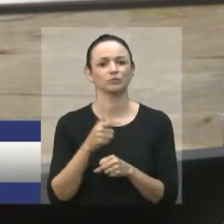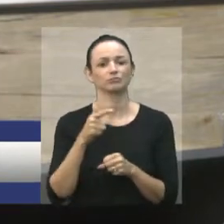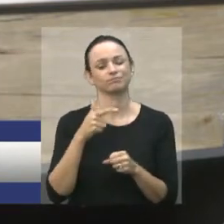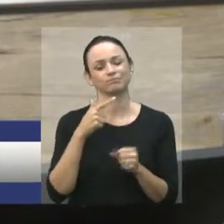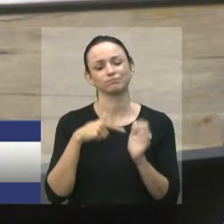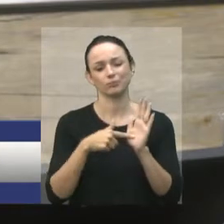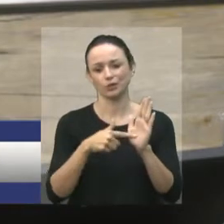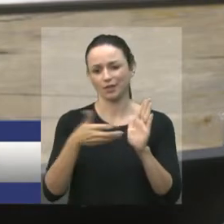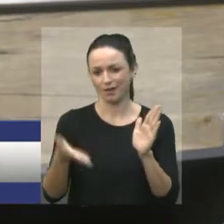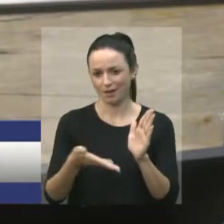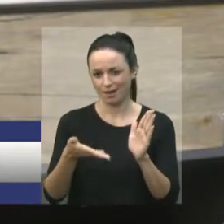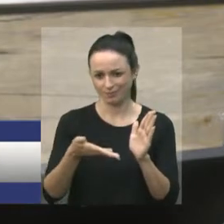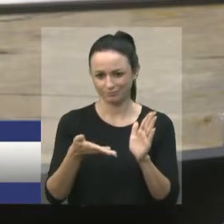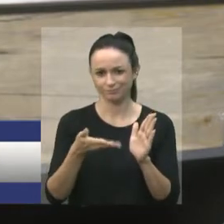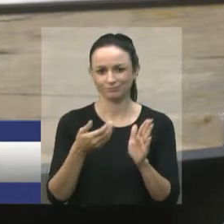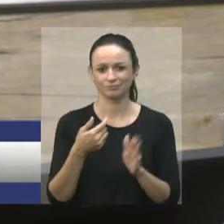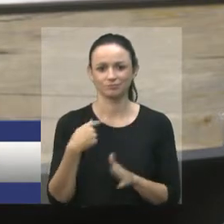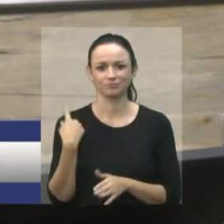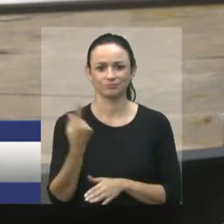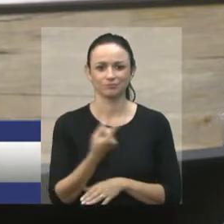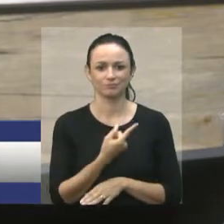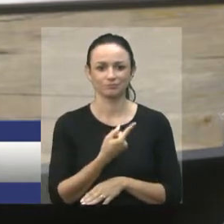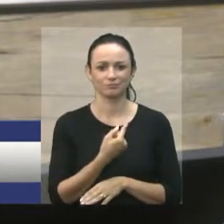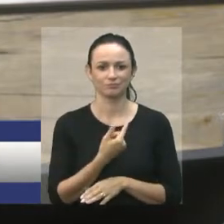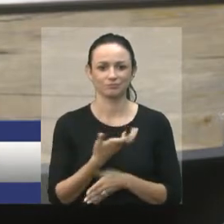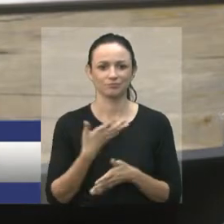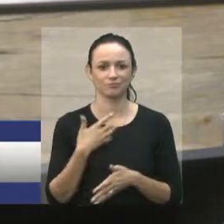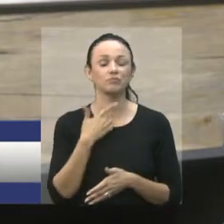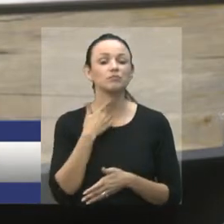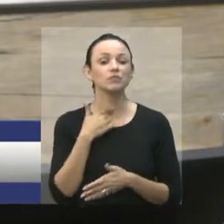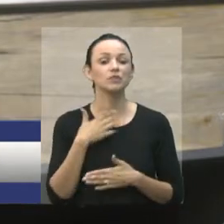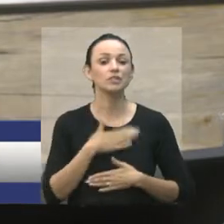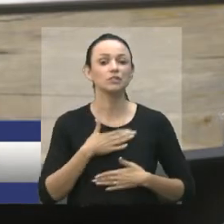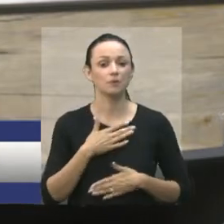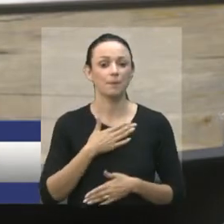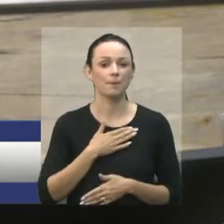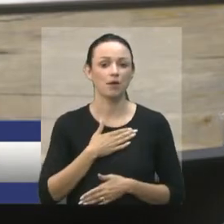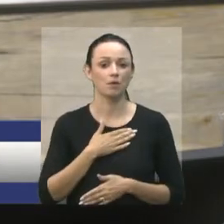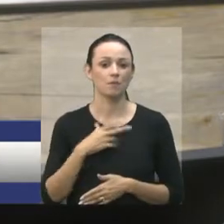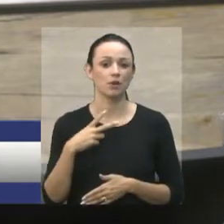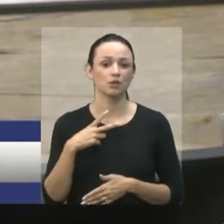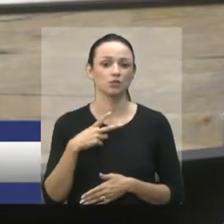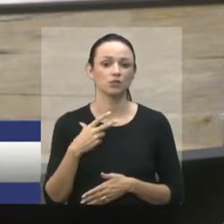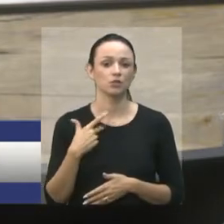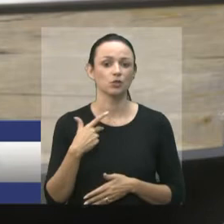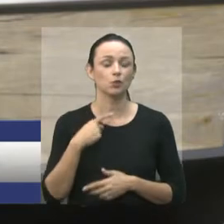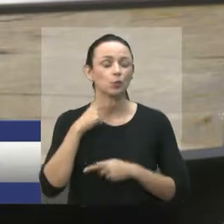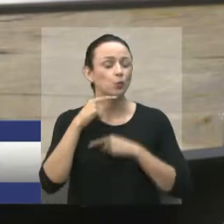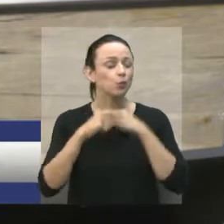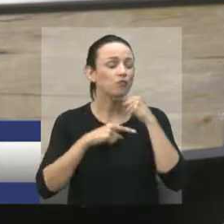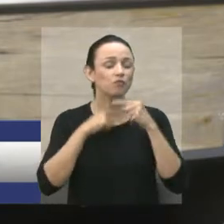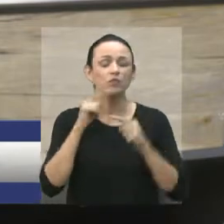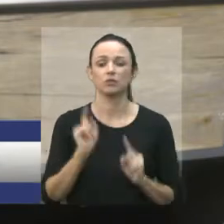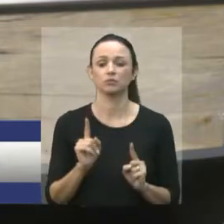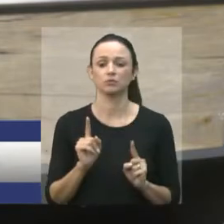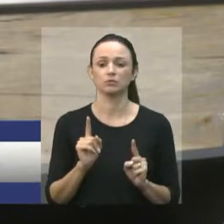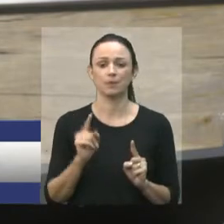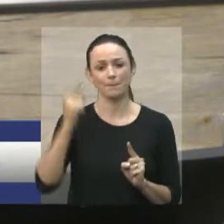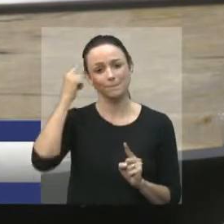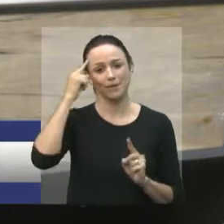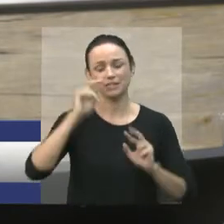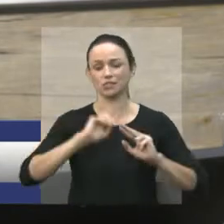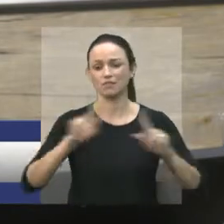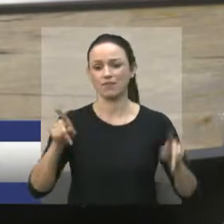elencadas, realizadas. Esse é o nosso desejo, é o meu desejo particular, e eu duvido que alguém pense de